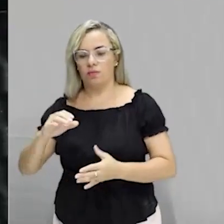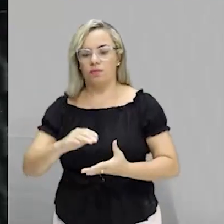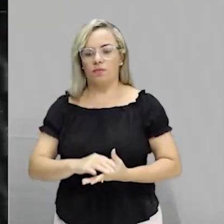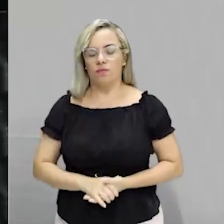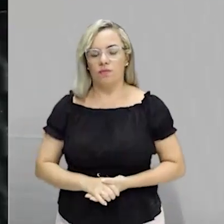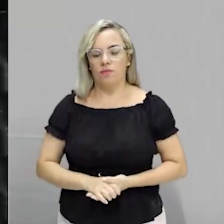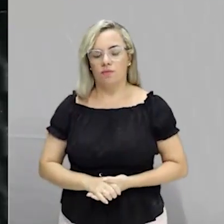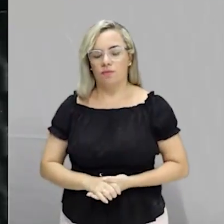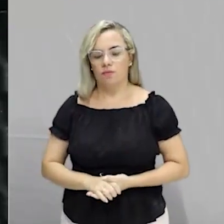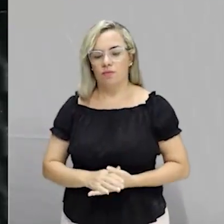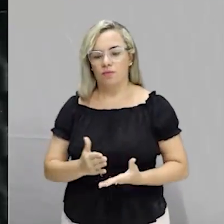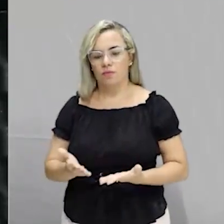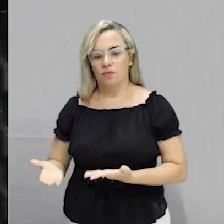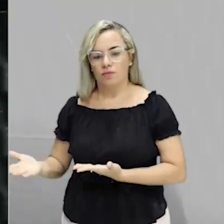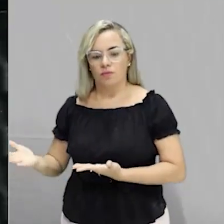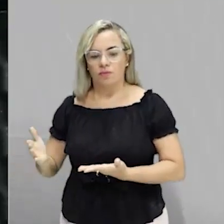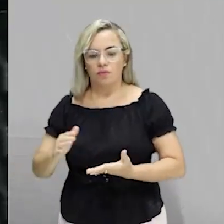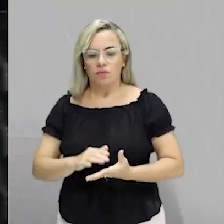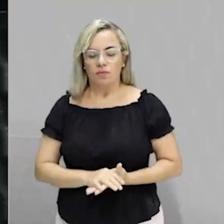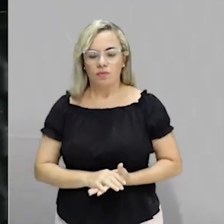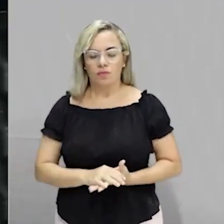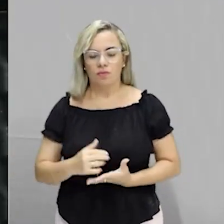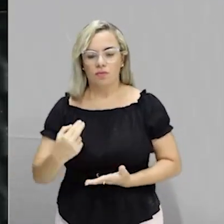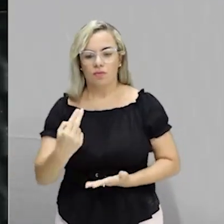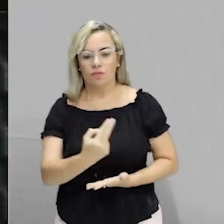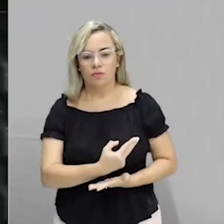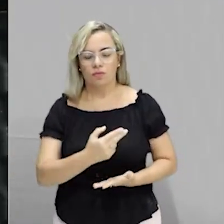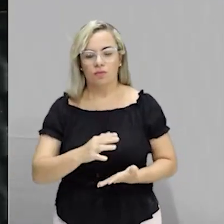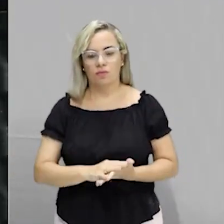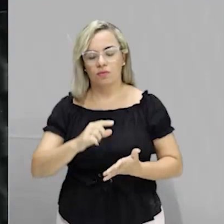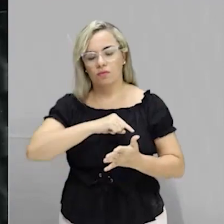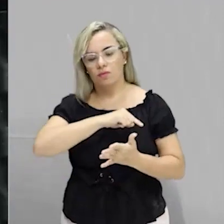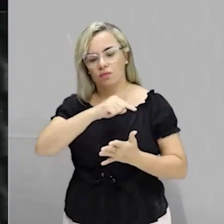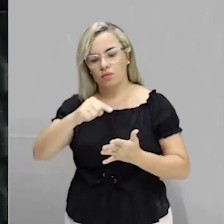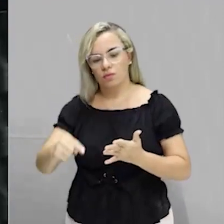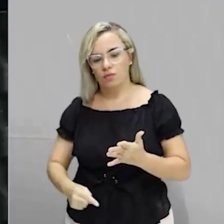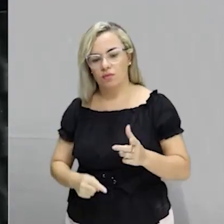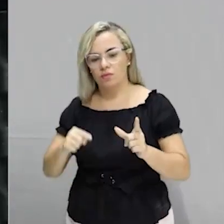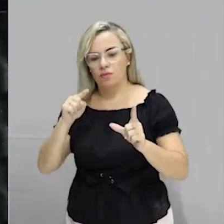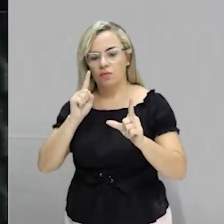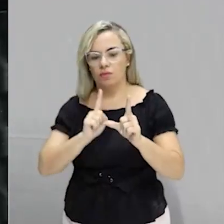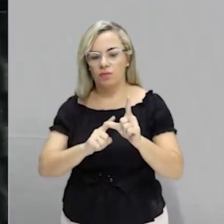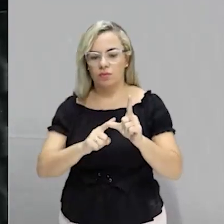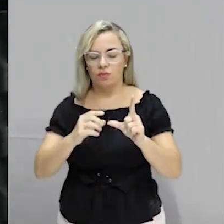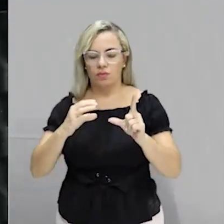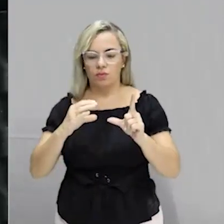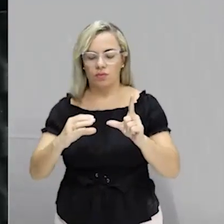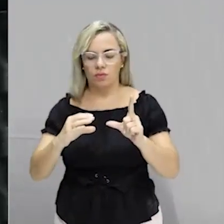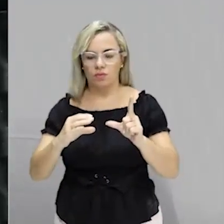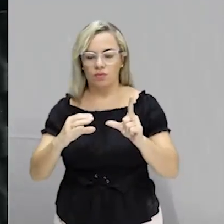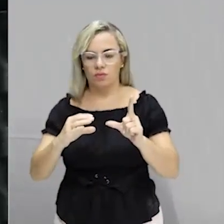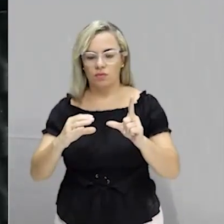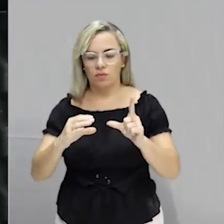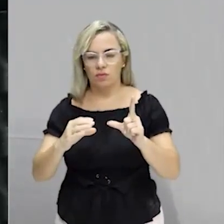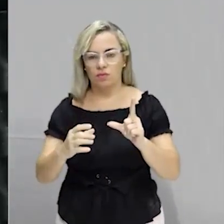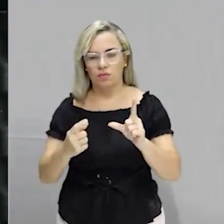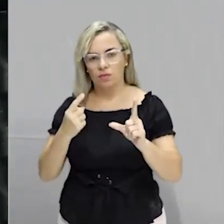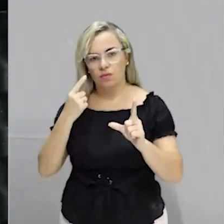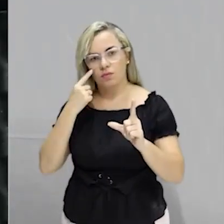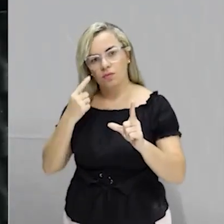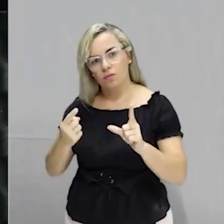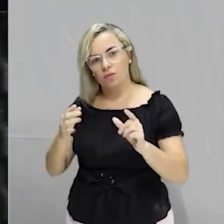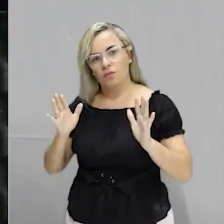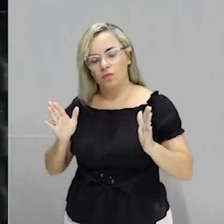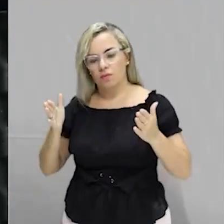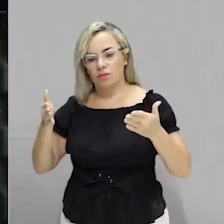15.960. E lá, gente, no nosso gabarito, isso corresponde à letra C. Olha, chamo a